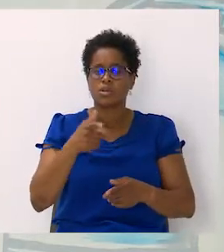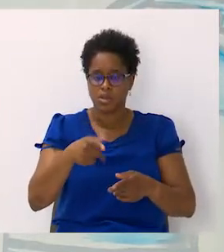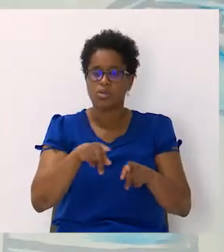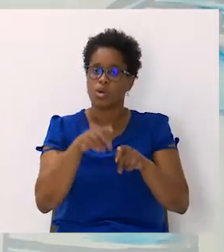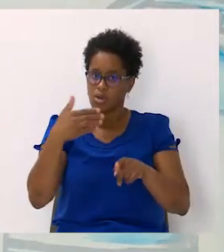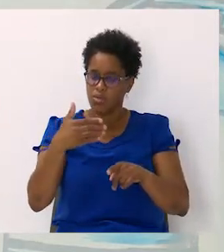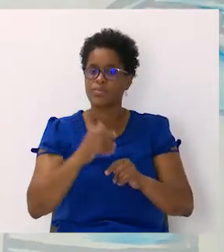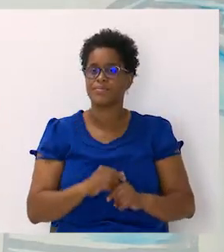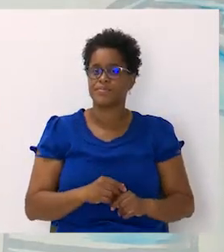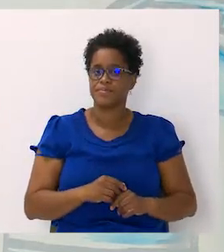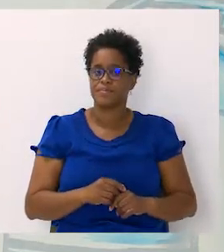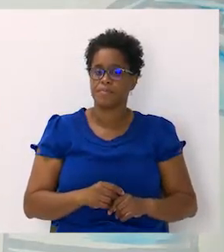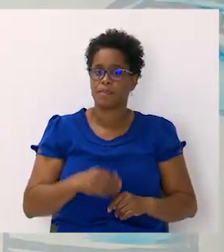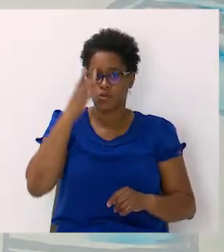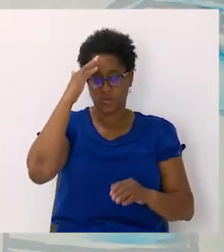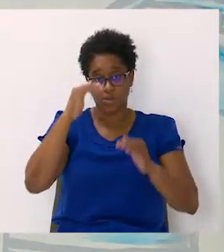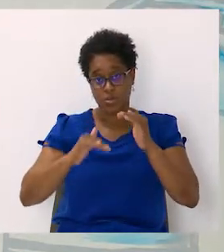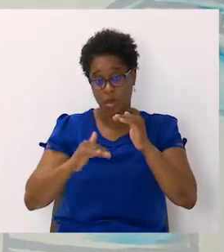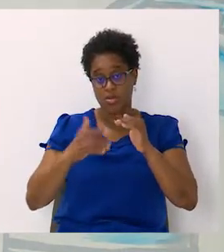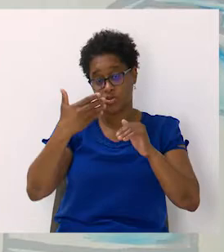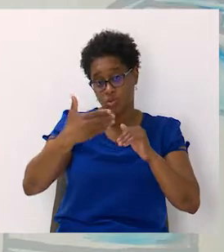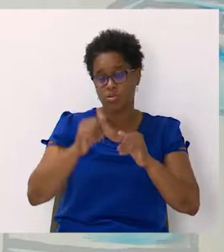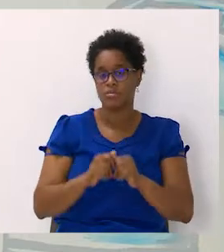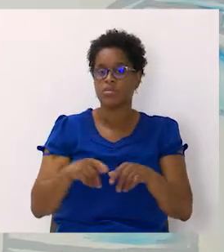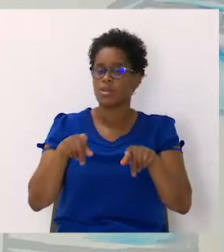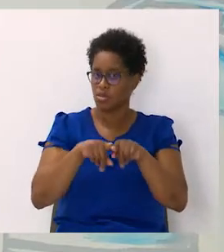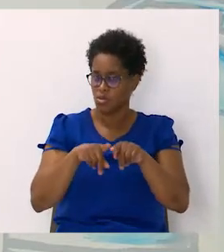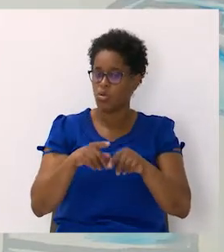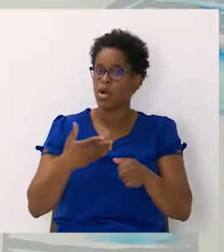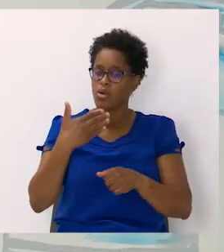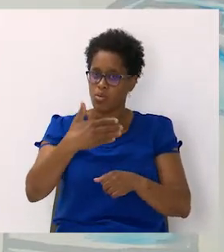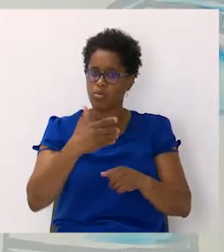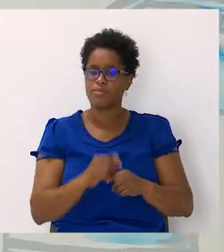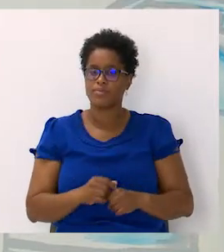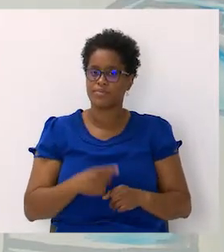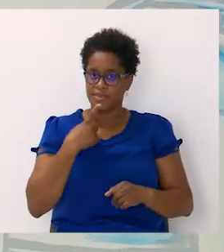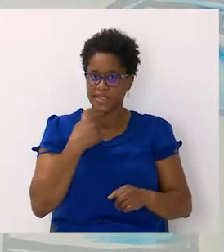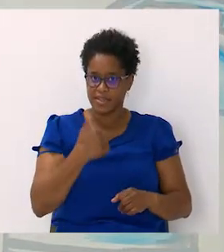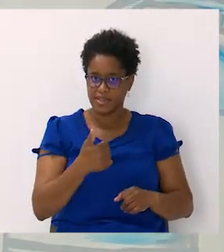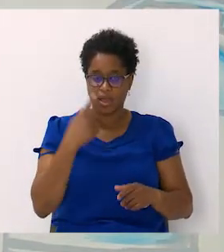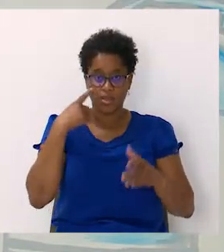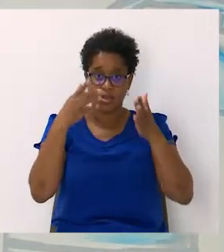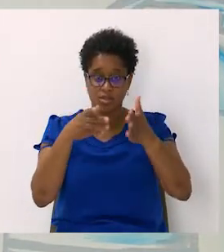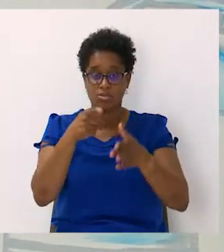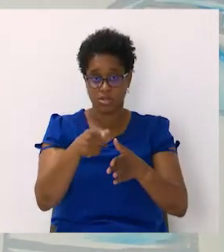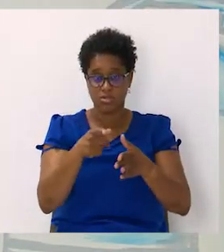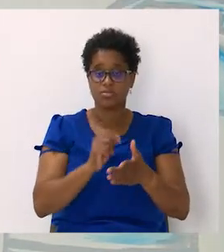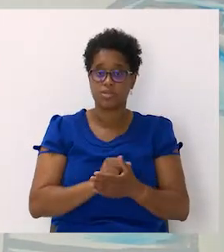1. Ok? O denominador de 1 é 1. Certo? Muita